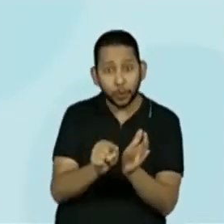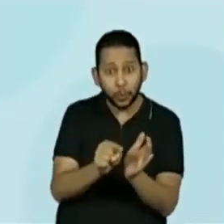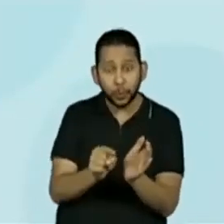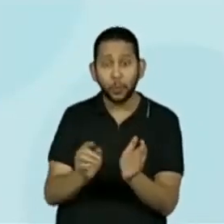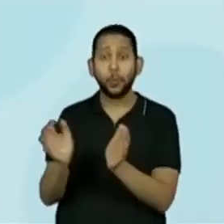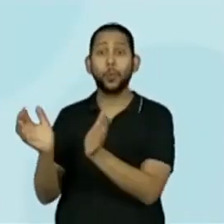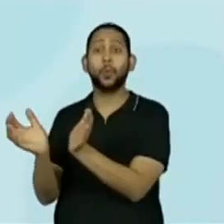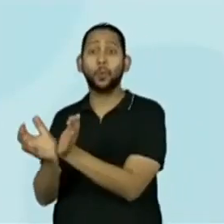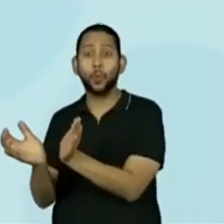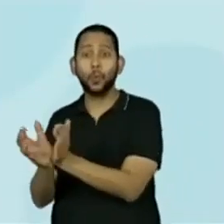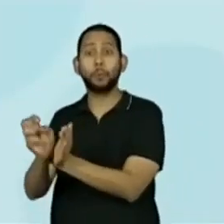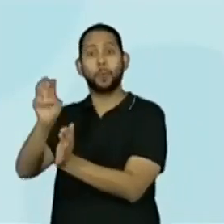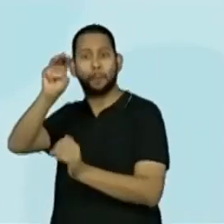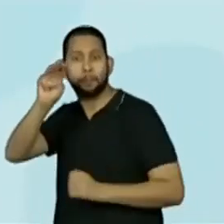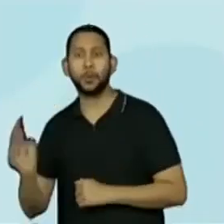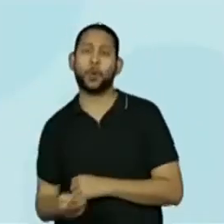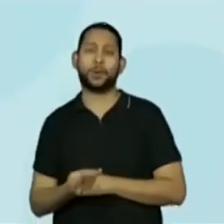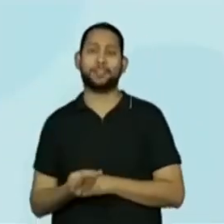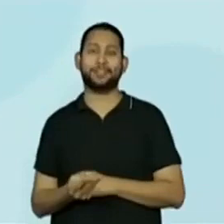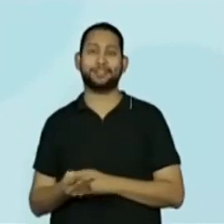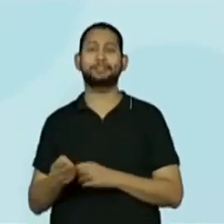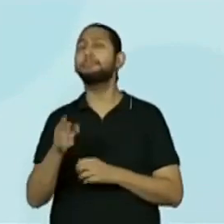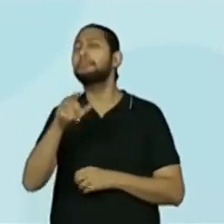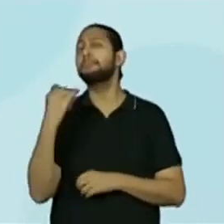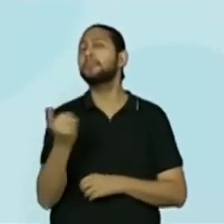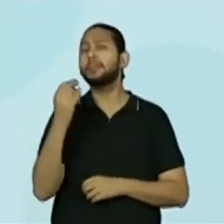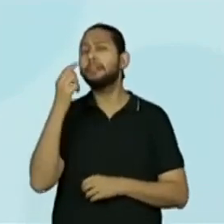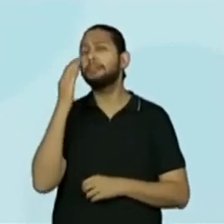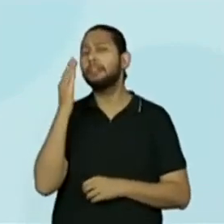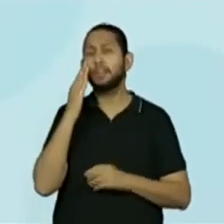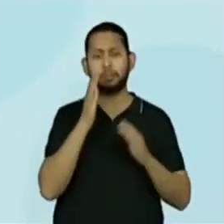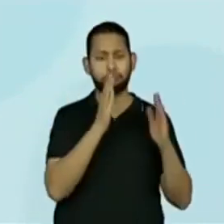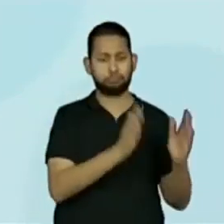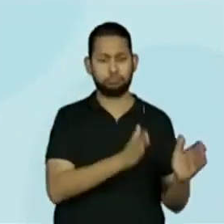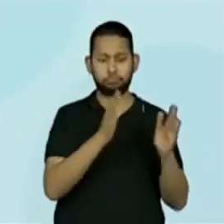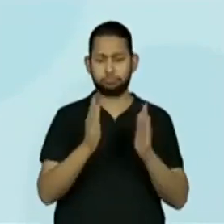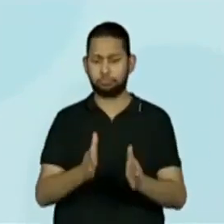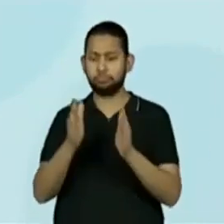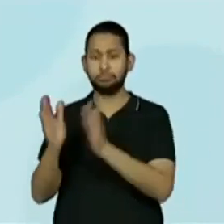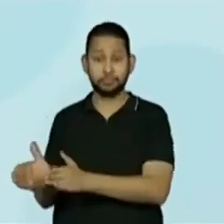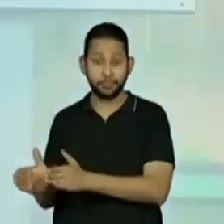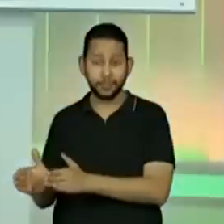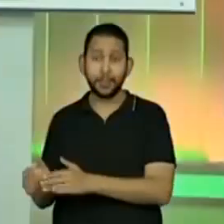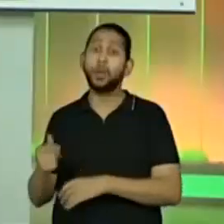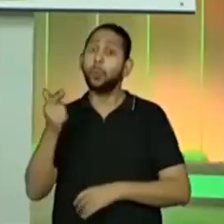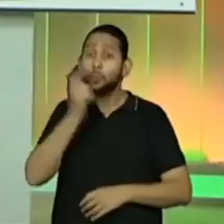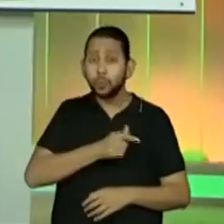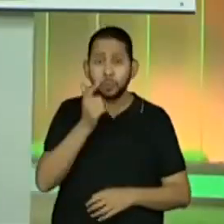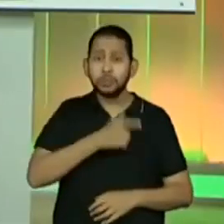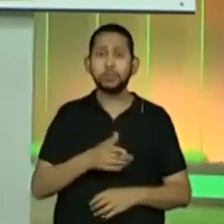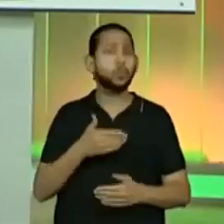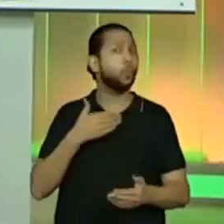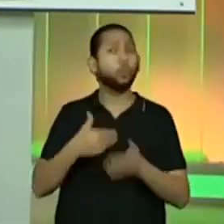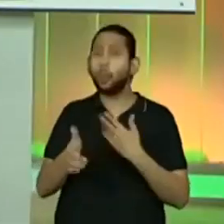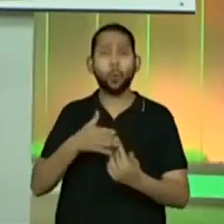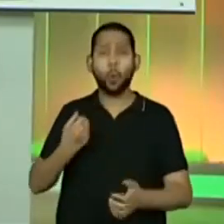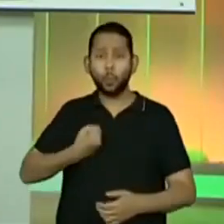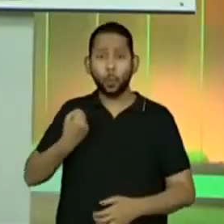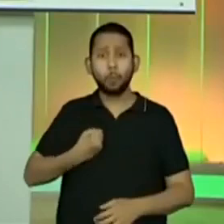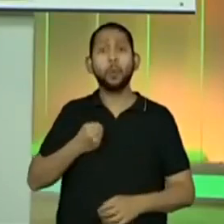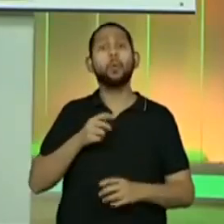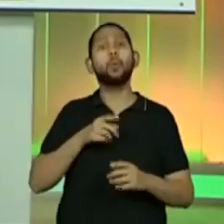compreendam aí esses padrões e essas regularidades? Porque é a partir dela que eu leio e escrevo qualquer